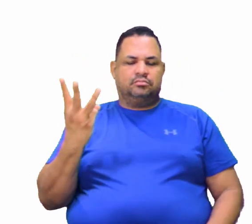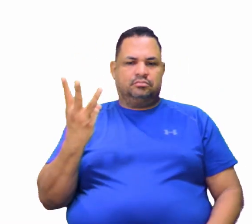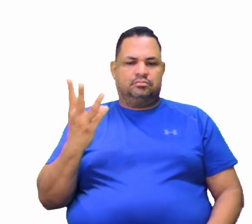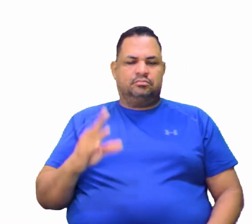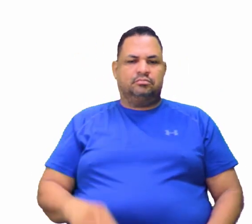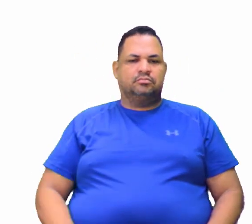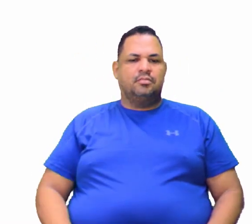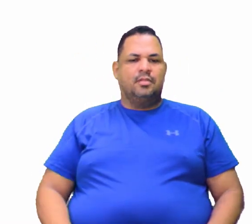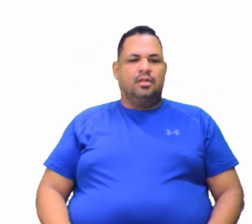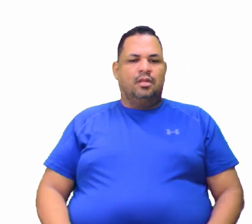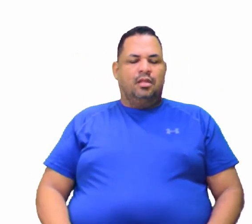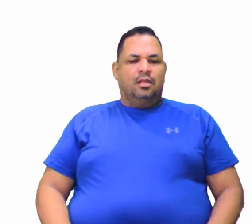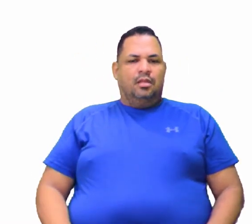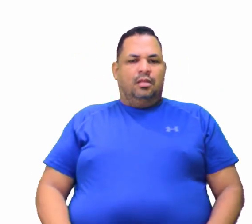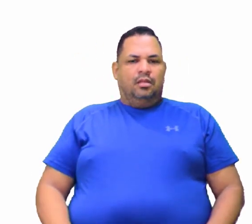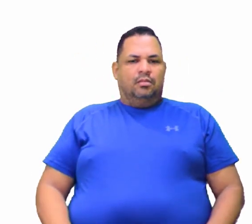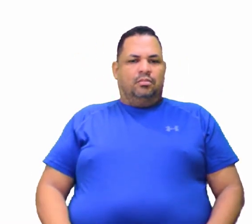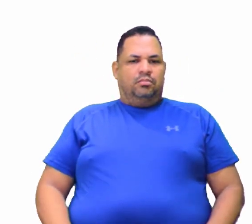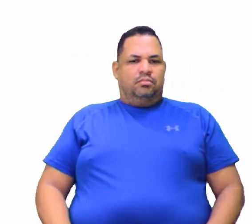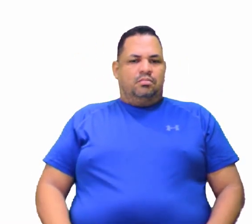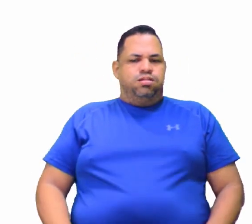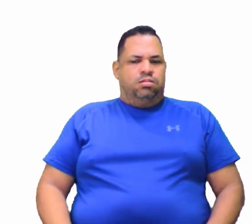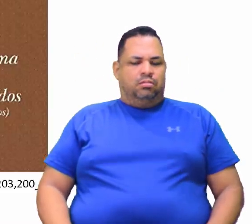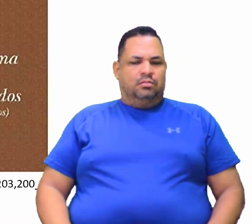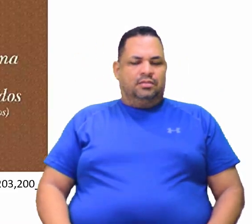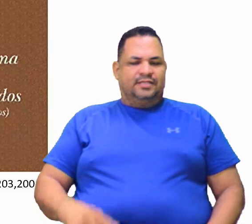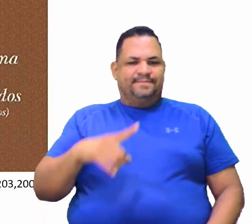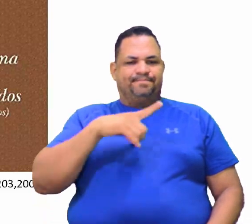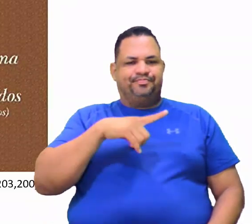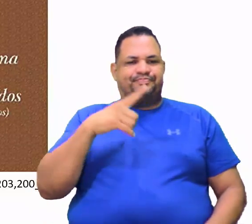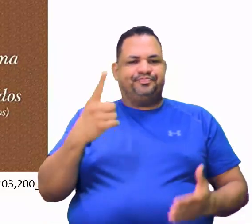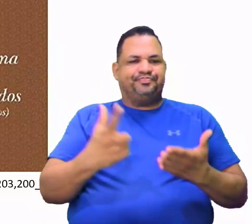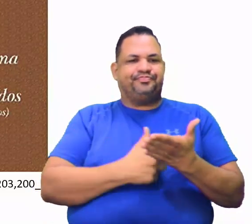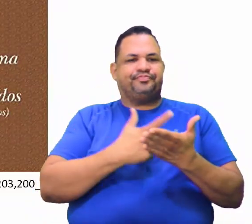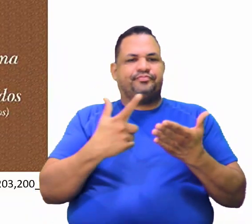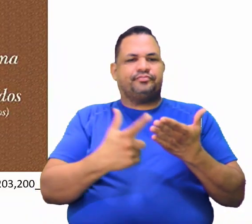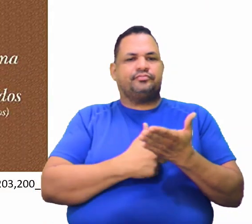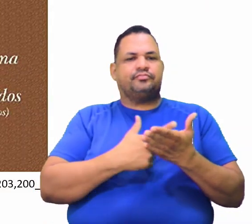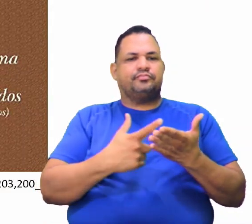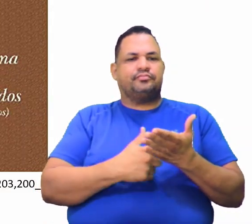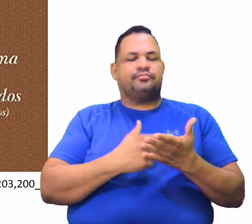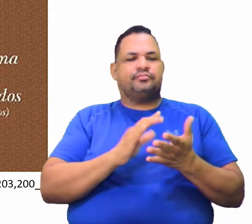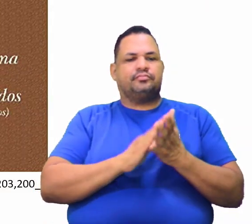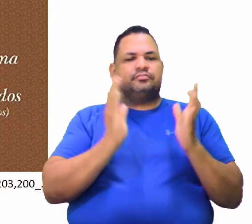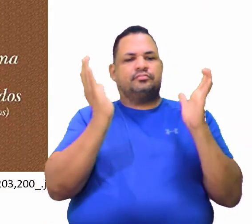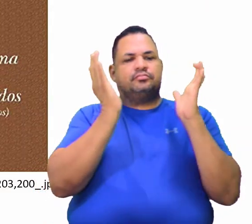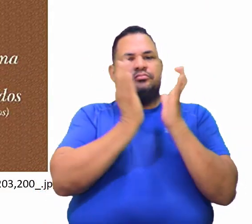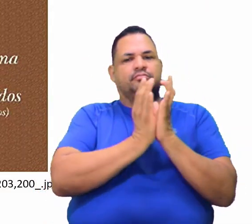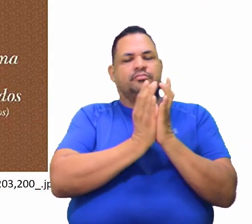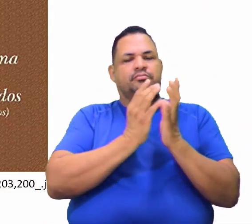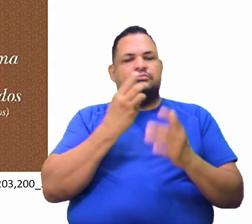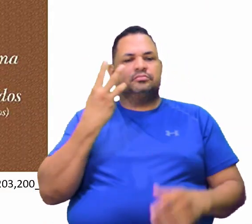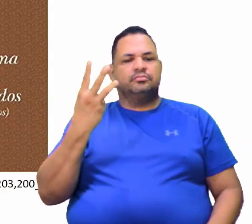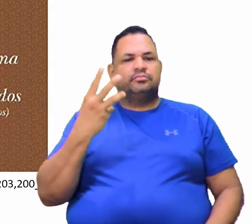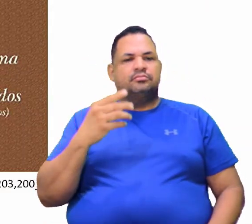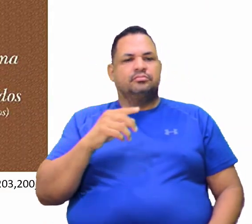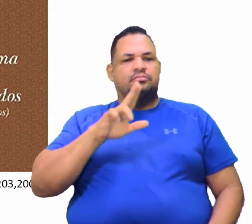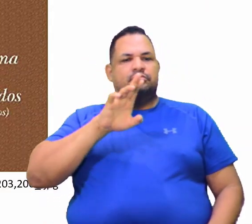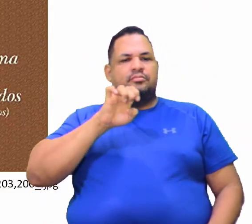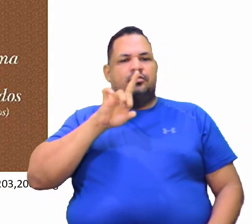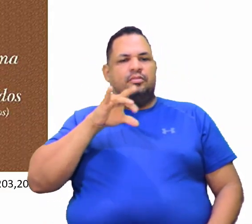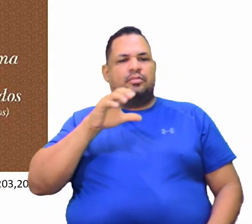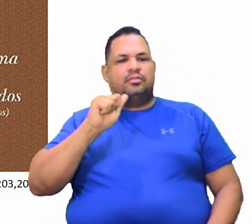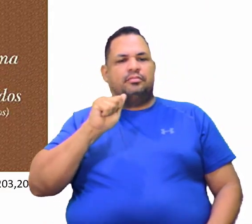Olha só, na unidade 3, amadinho, nós temos aqui 4 obras, tá certo? Nós temos na unidade 3,